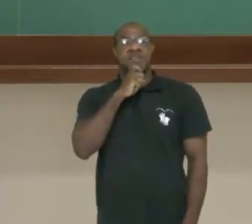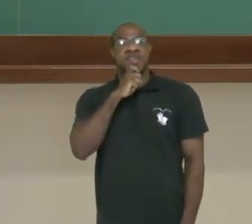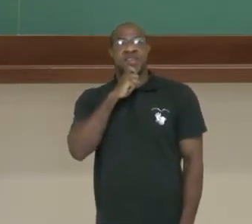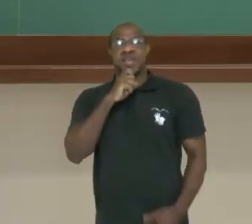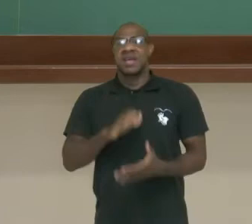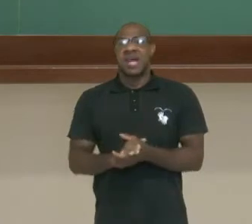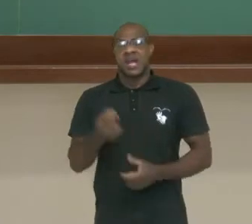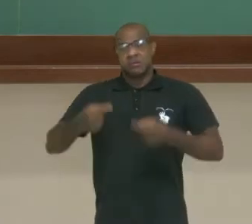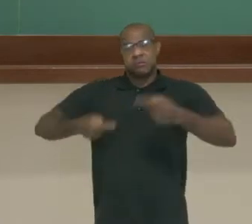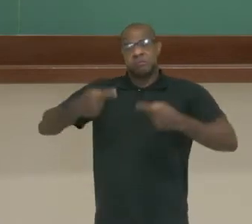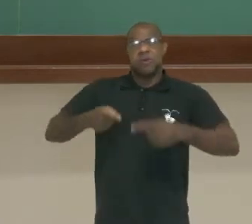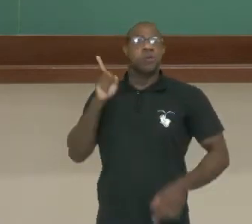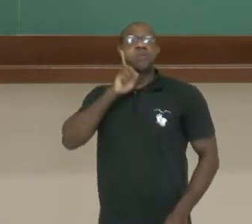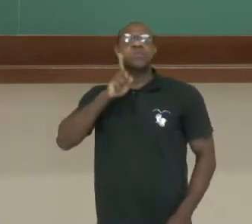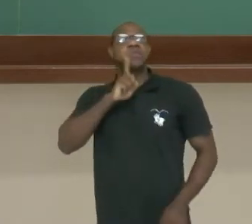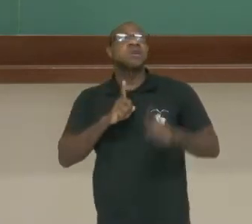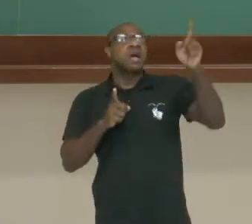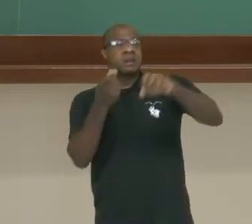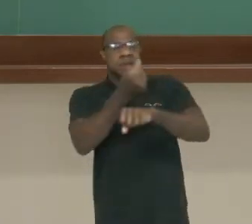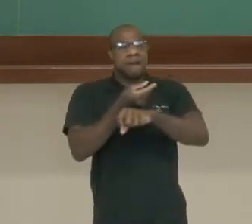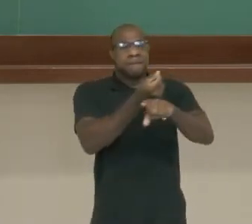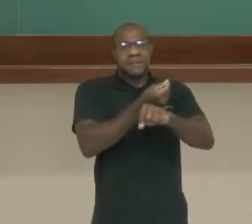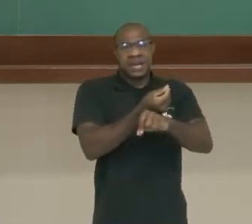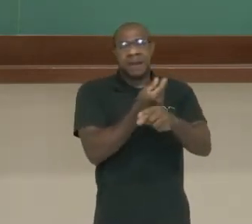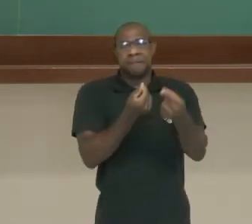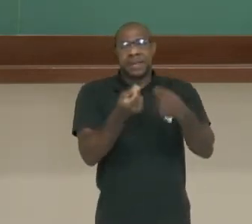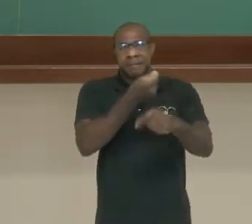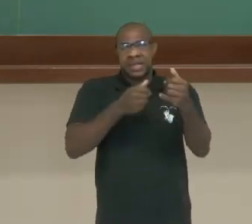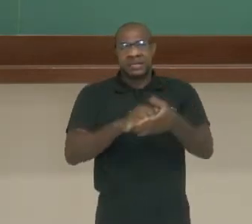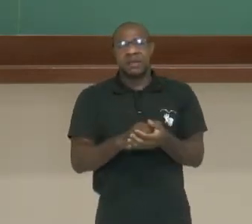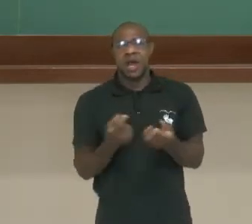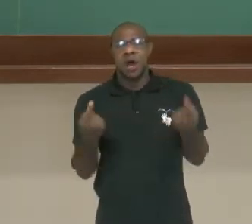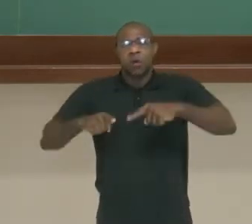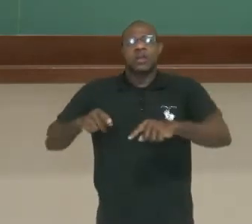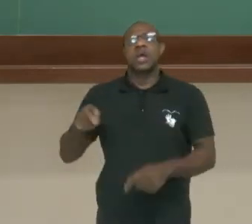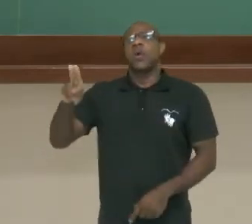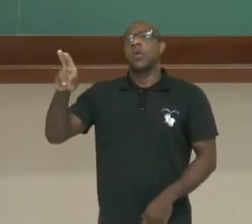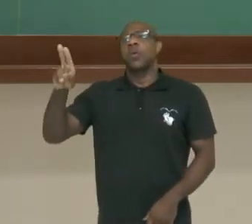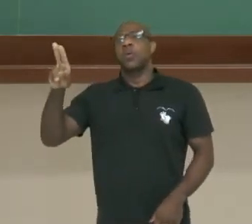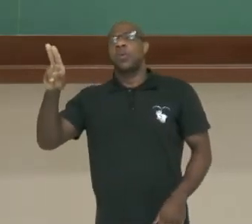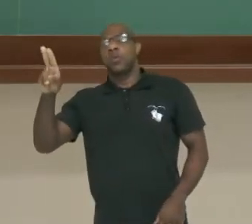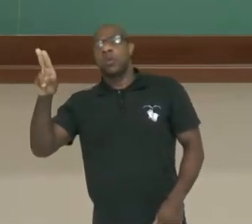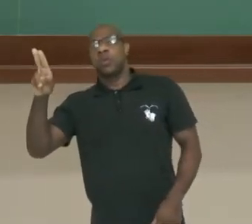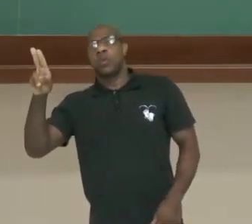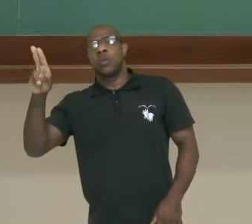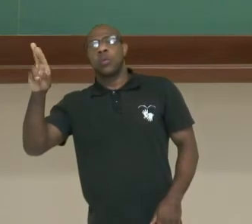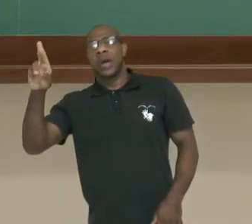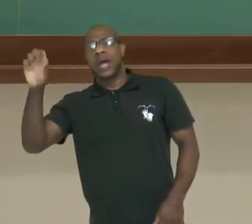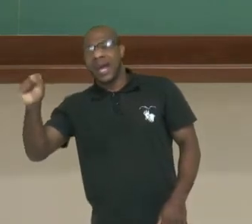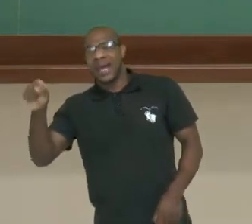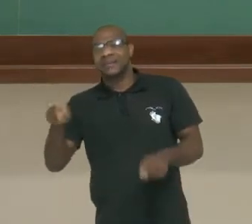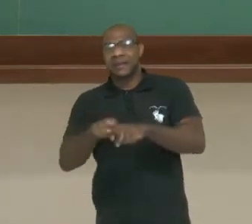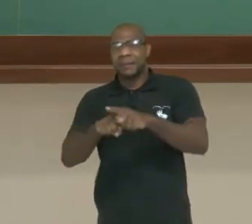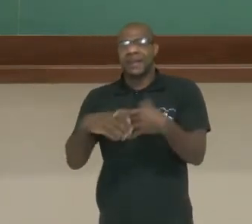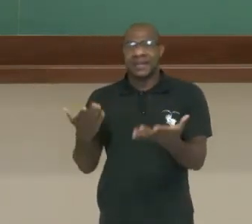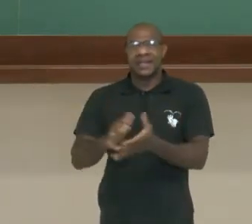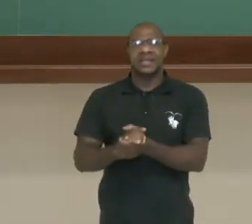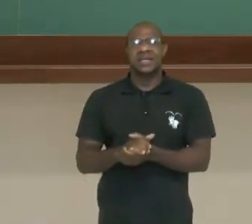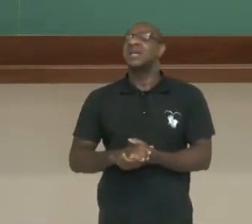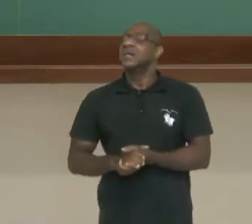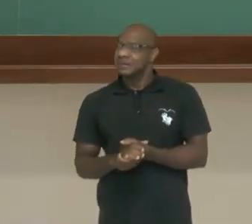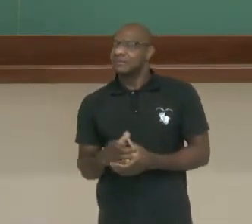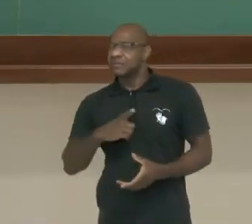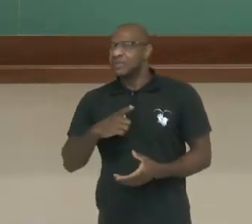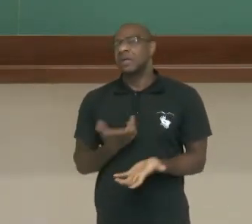Estados Unidos e o capitalismo contra a União Soviética e o socialismo, um contexto democrático dentro do